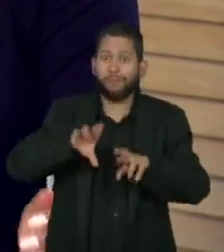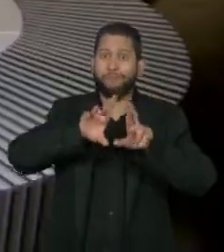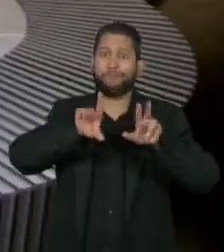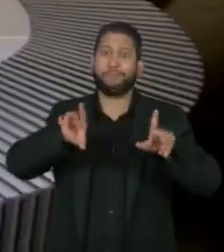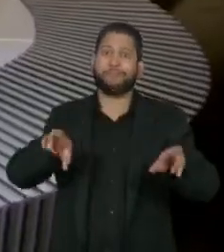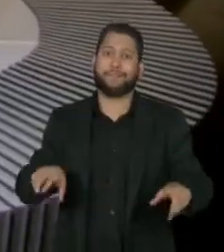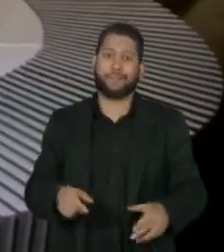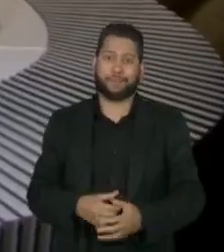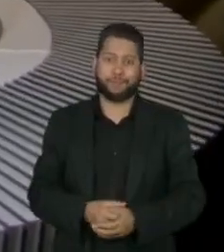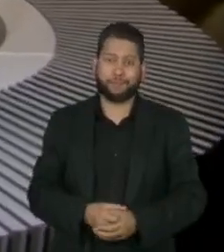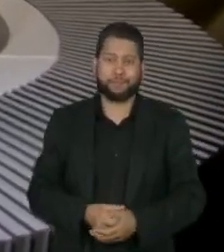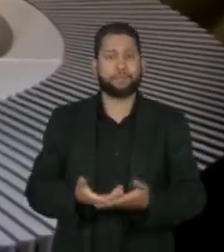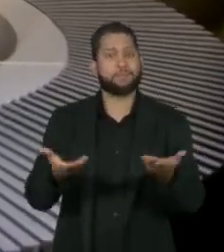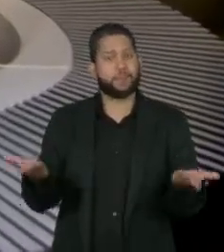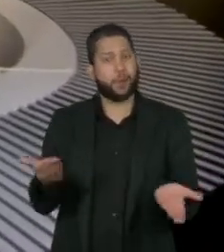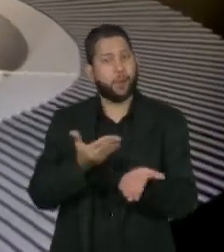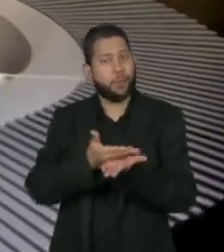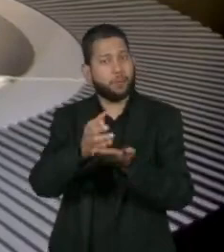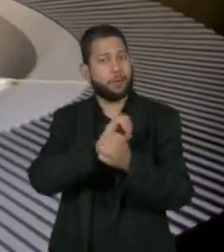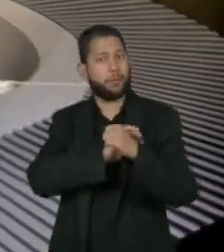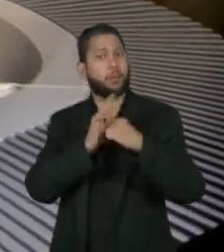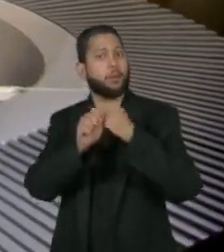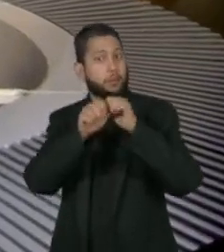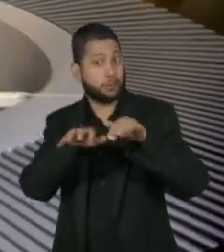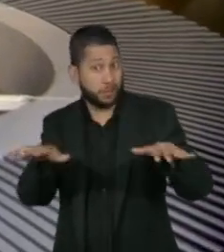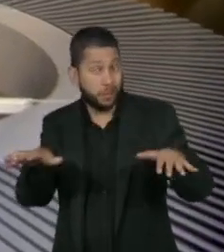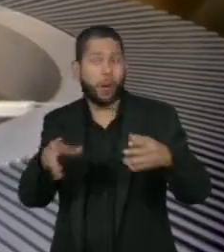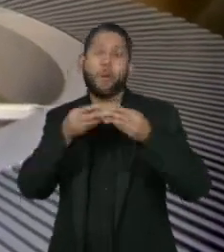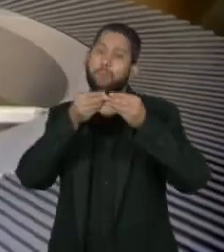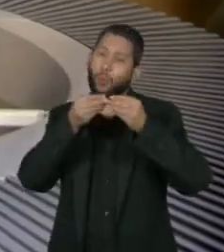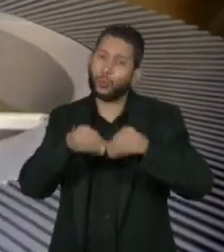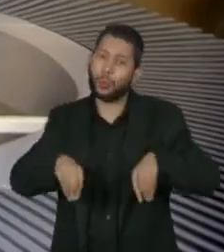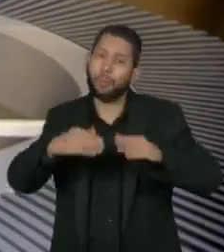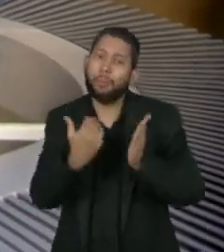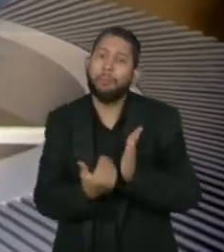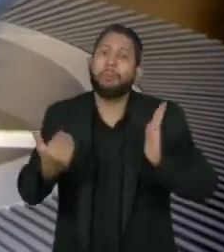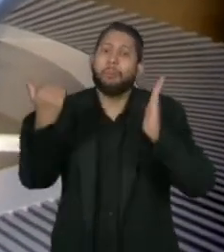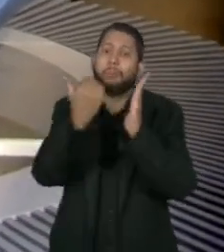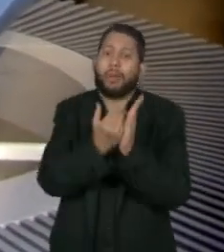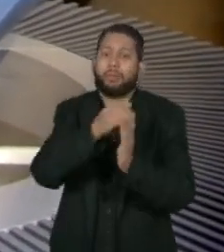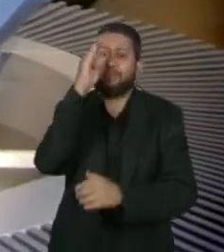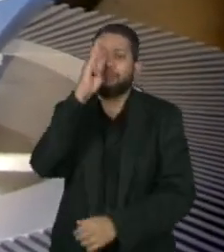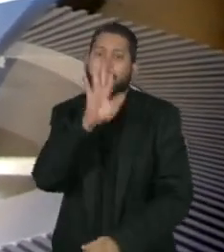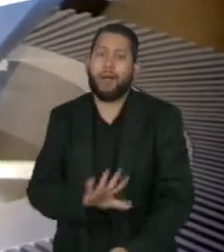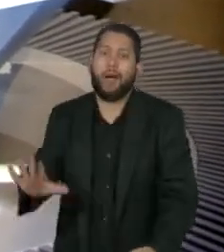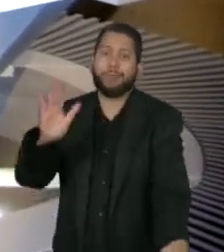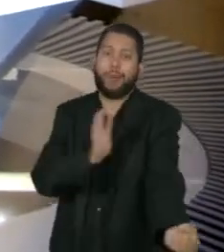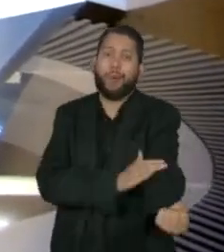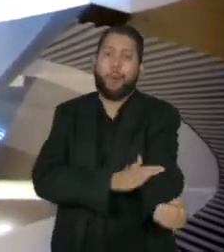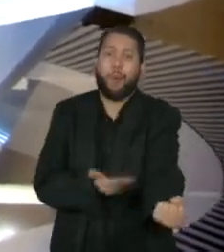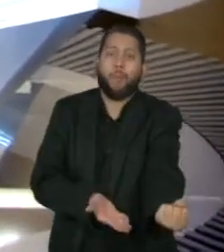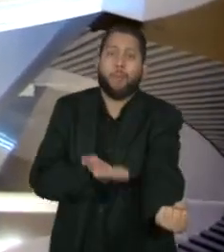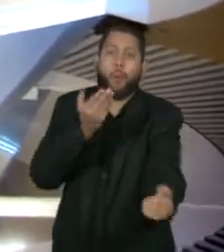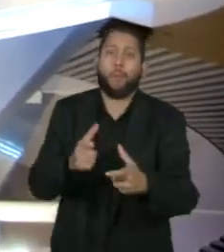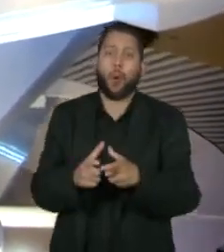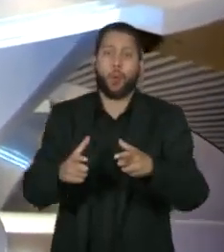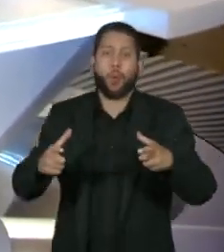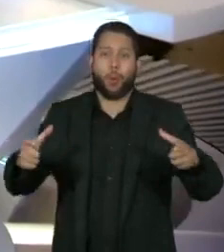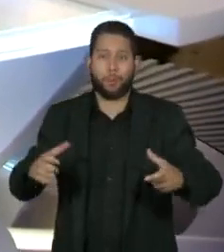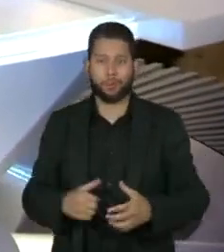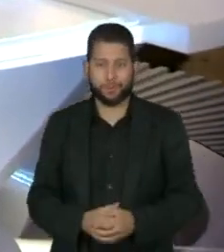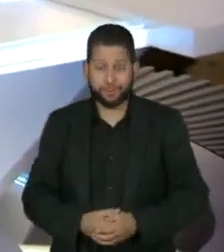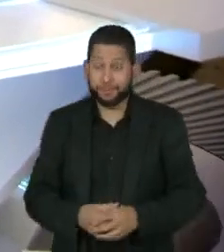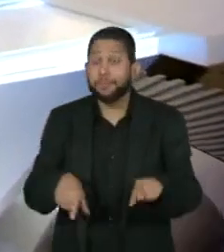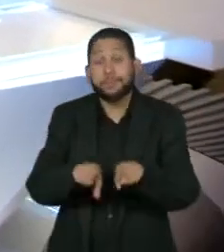organismo. E a pandemia teve impacto importante no contexto da hipertensão no país. Pois é, sobre isso e a importância